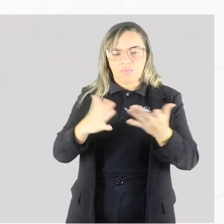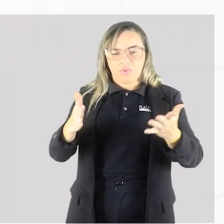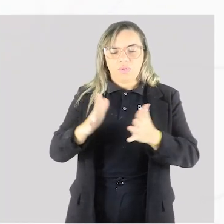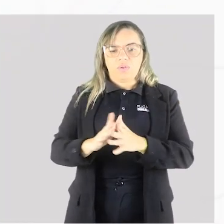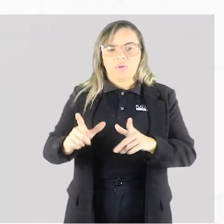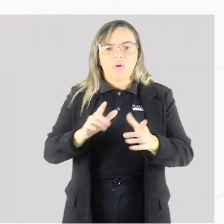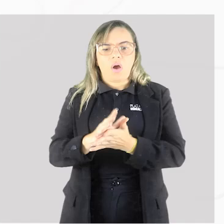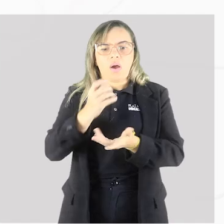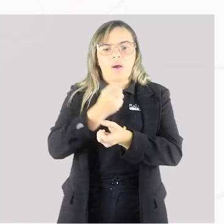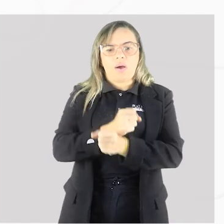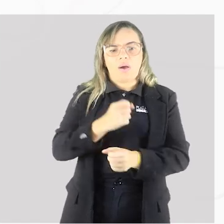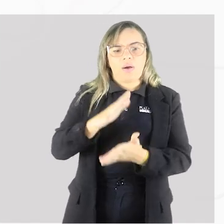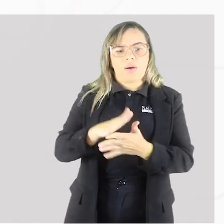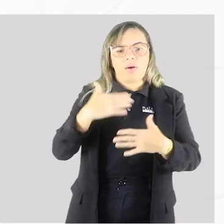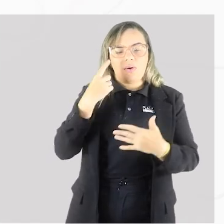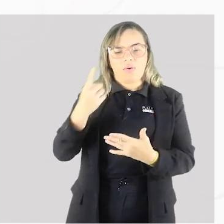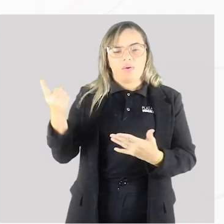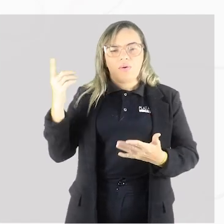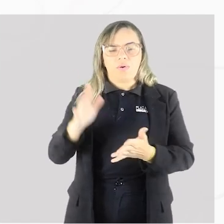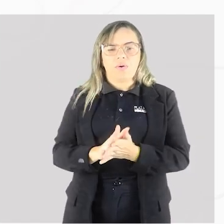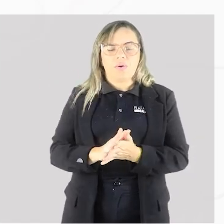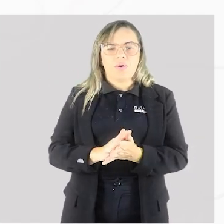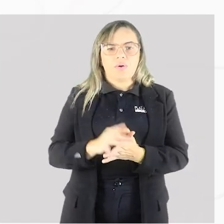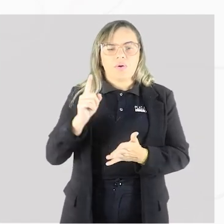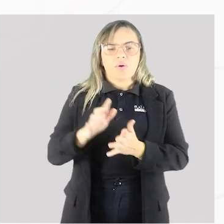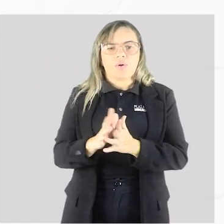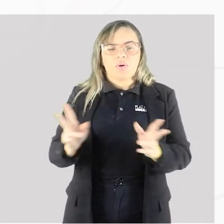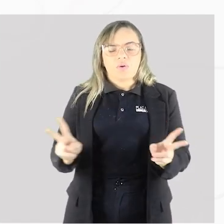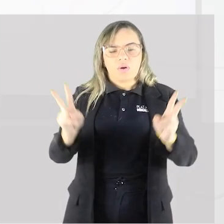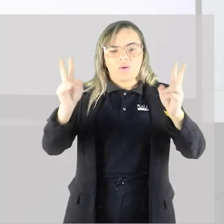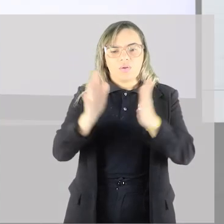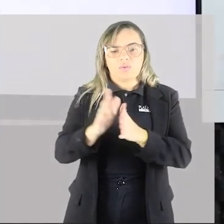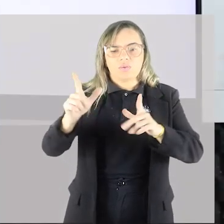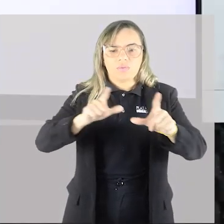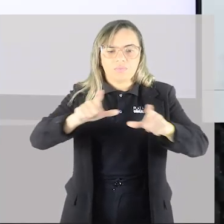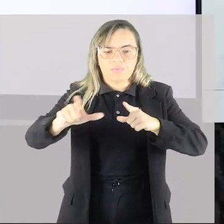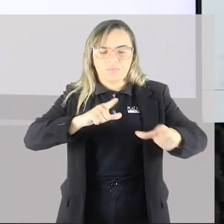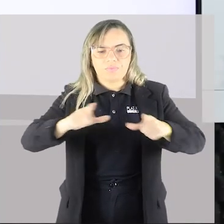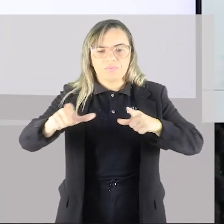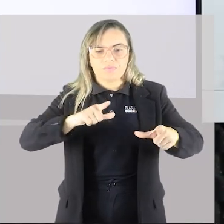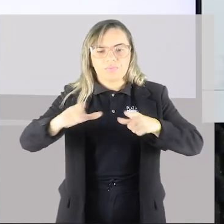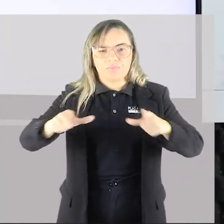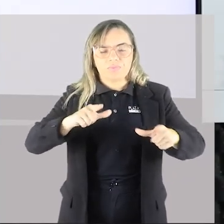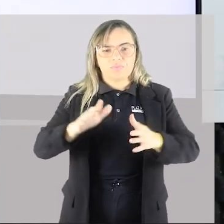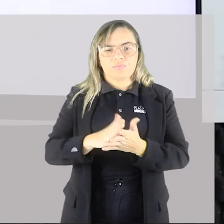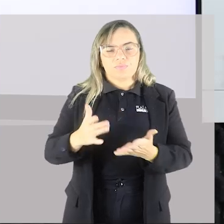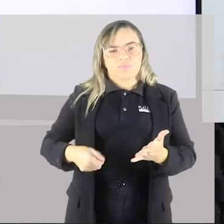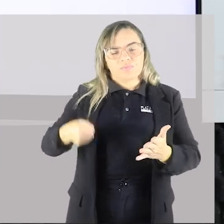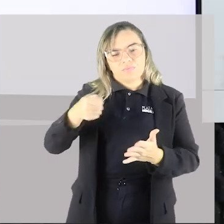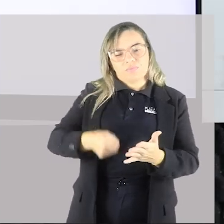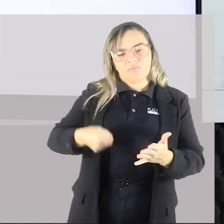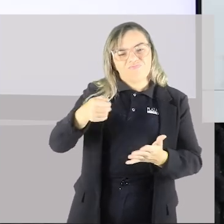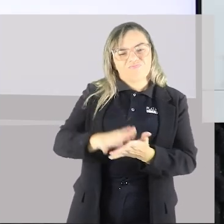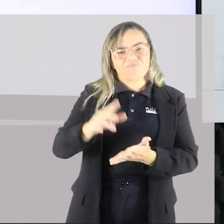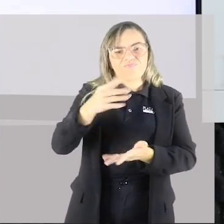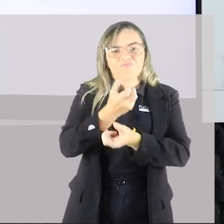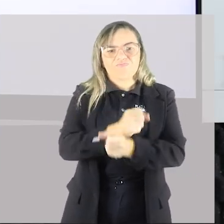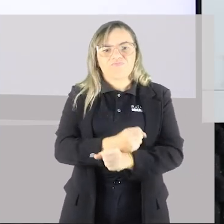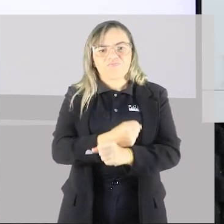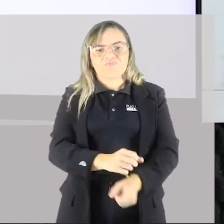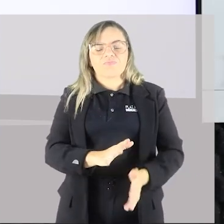vai depreciar o valor do trabalho ainda mais, que vai instaurar uma instância de exploração